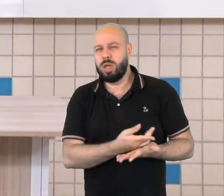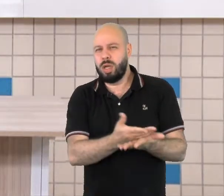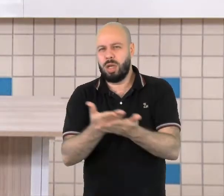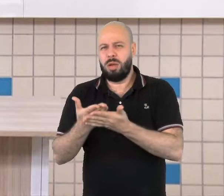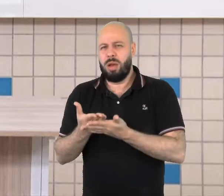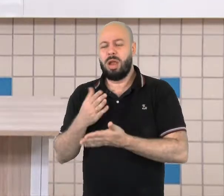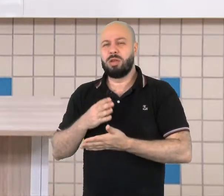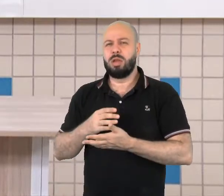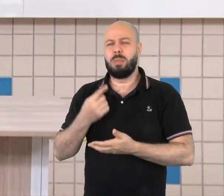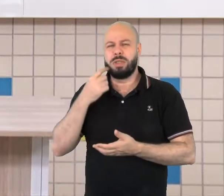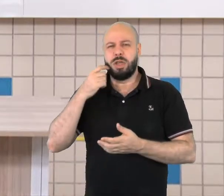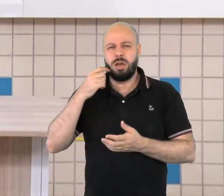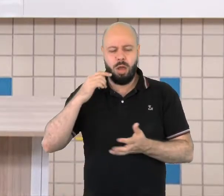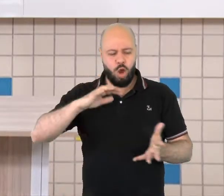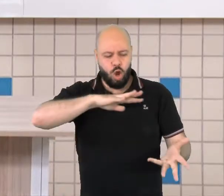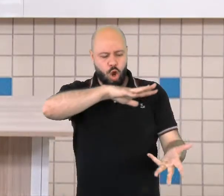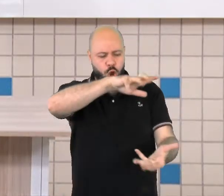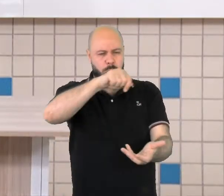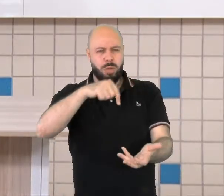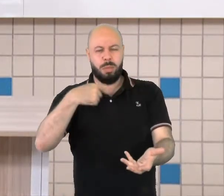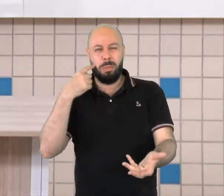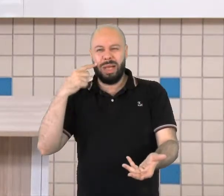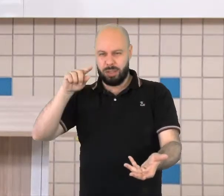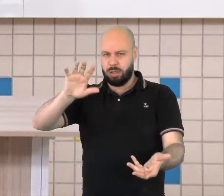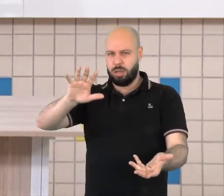fala de globo, vamos pensar na África,